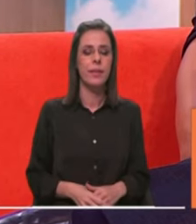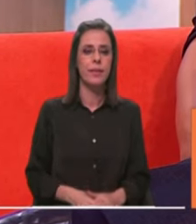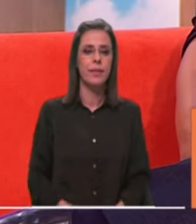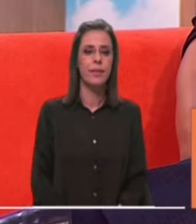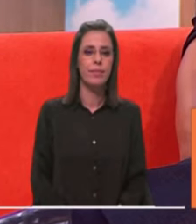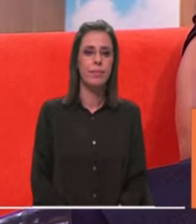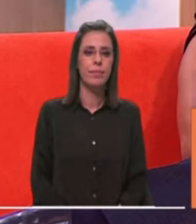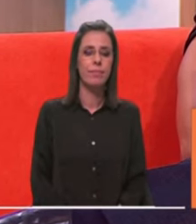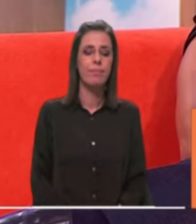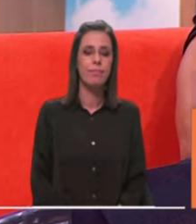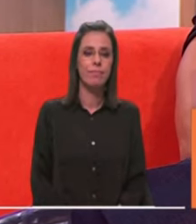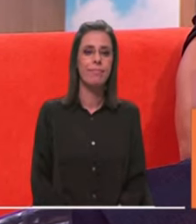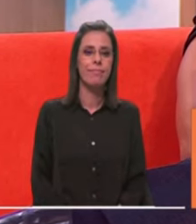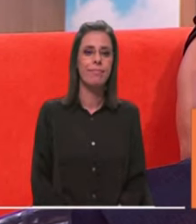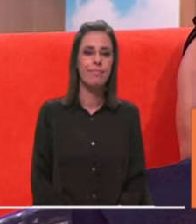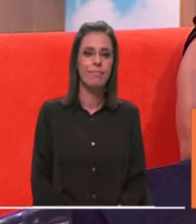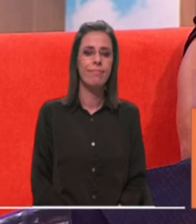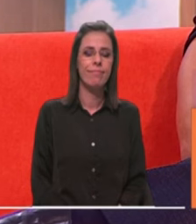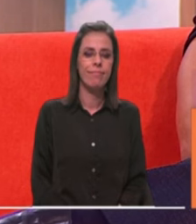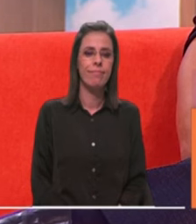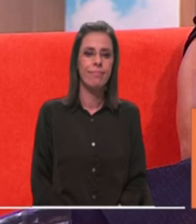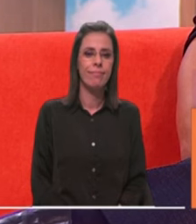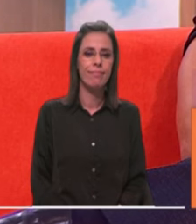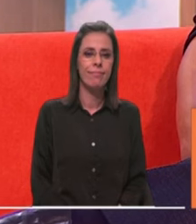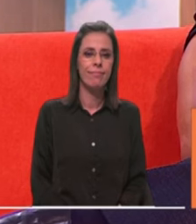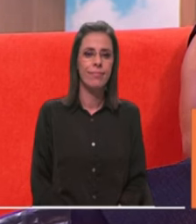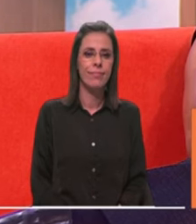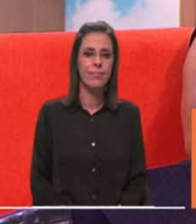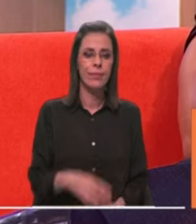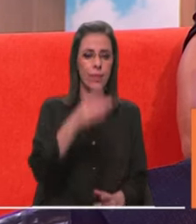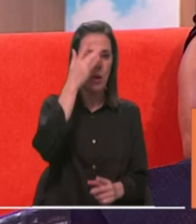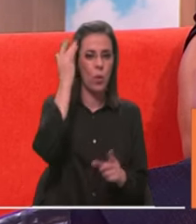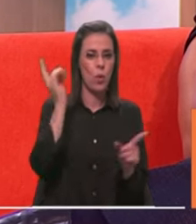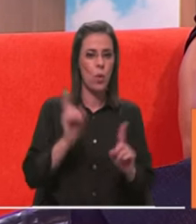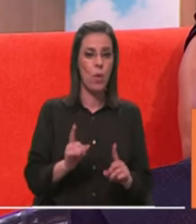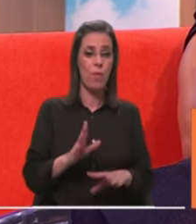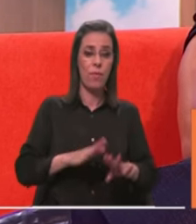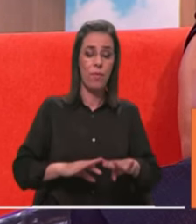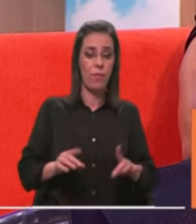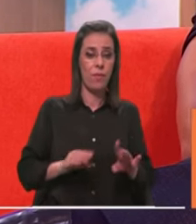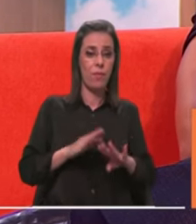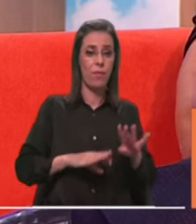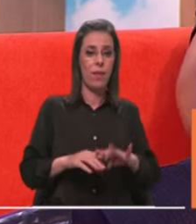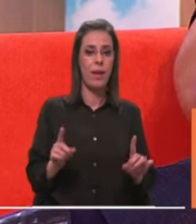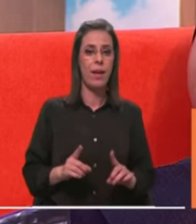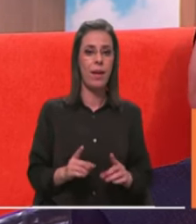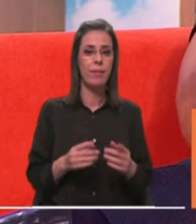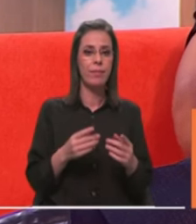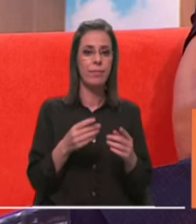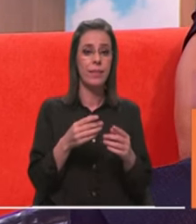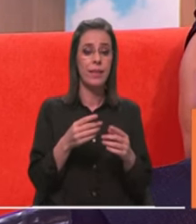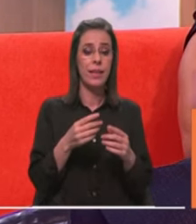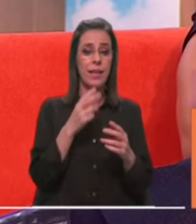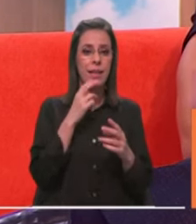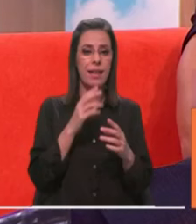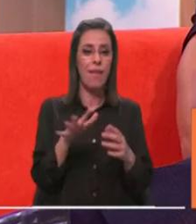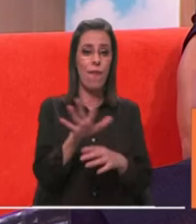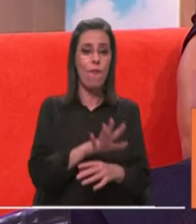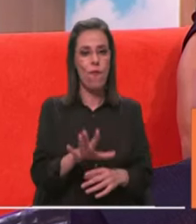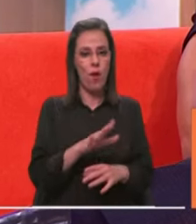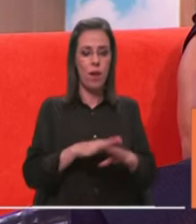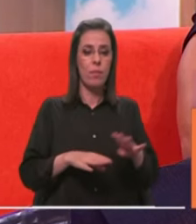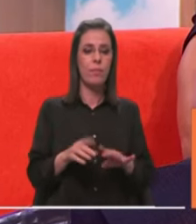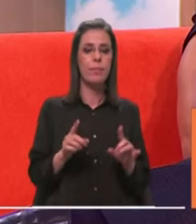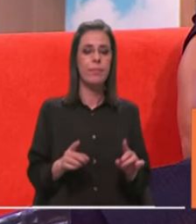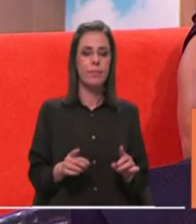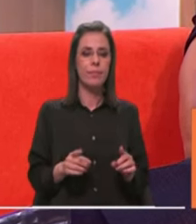H Sim É é não é fácil de executar e de e de Navegar neste tipo de energia não é